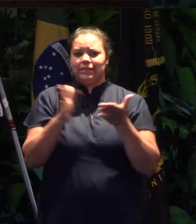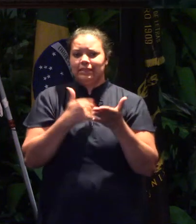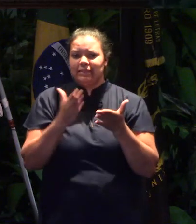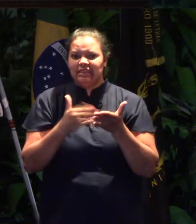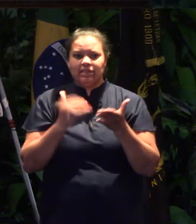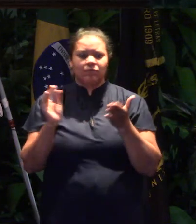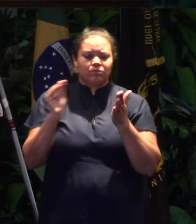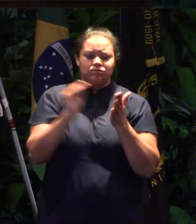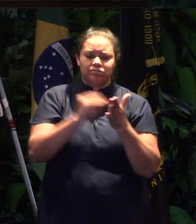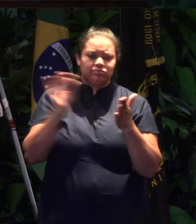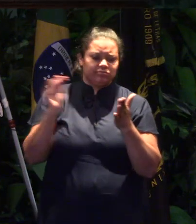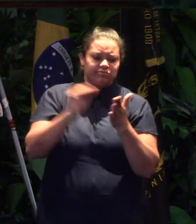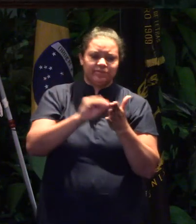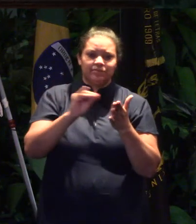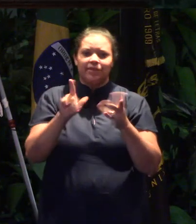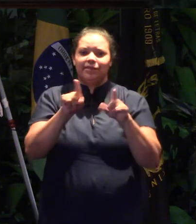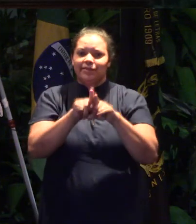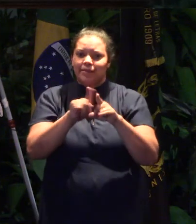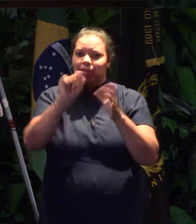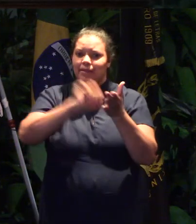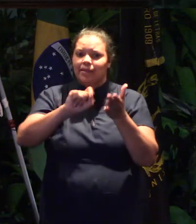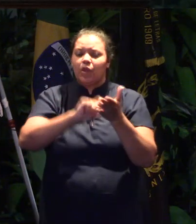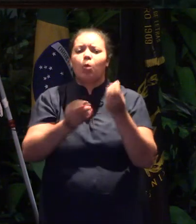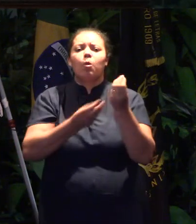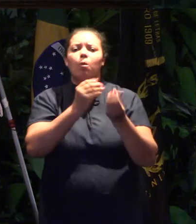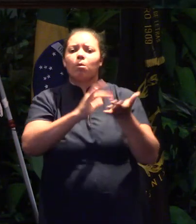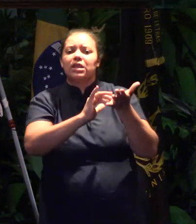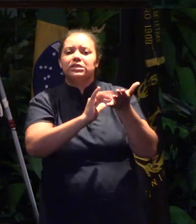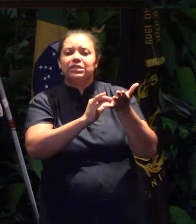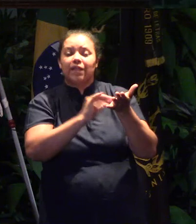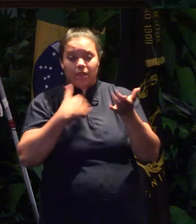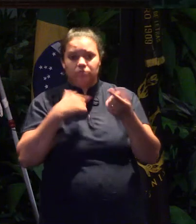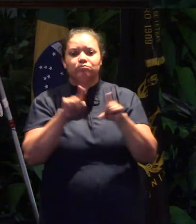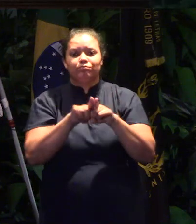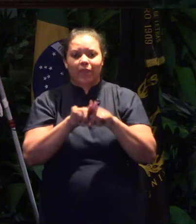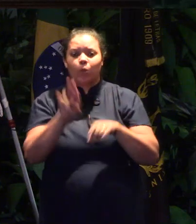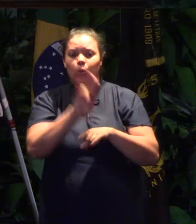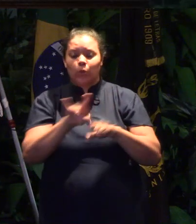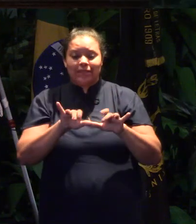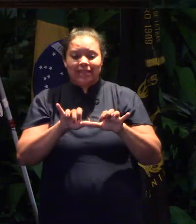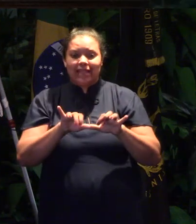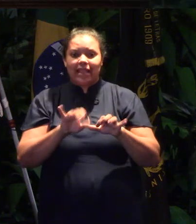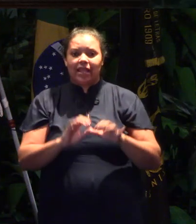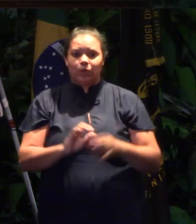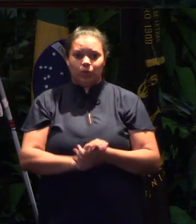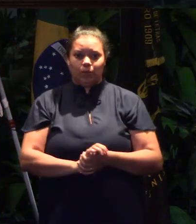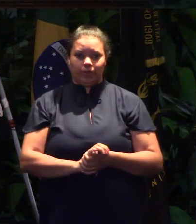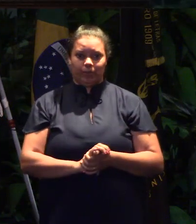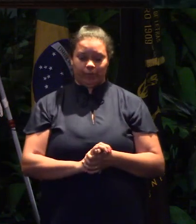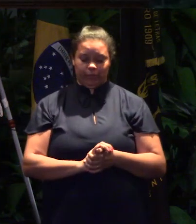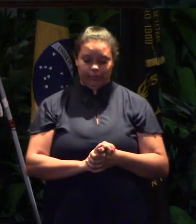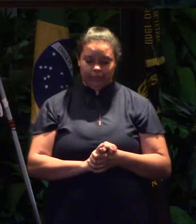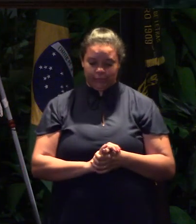caderno de notas, né? Mas como você digita? Ah, eu tenho um teclado também, eu uso um teclado Bluetooth, igualzinho a qualquer outro.